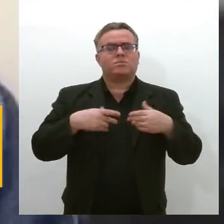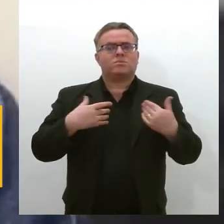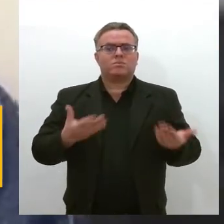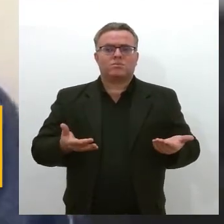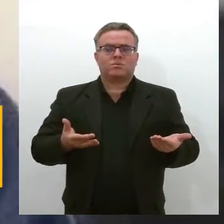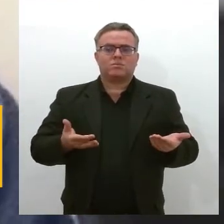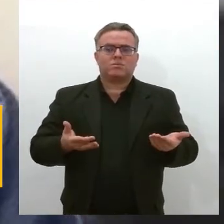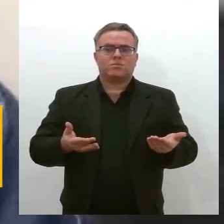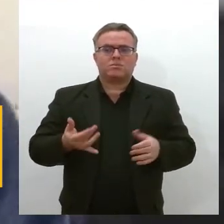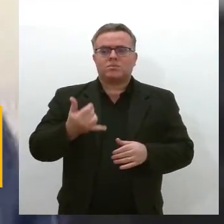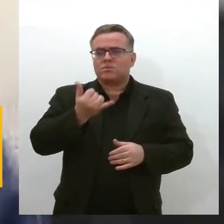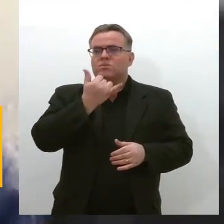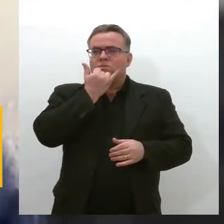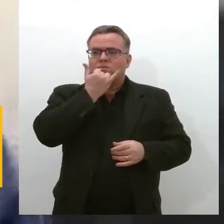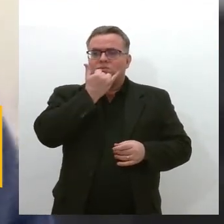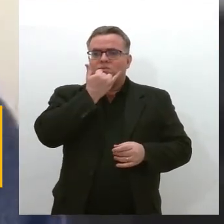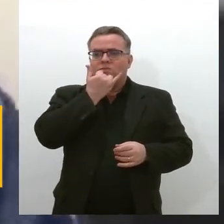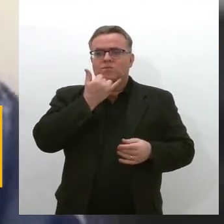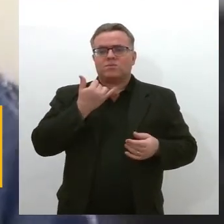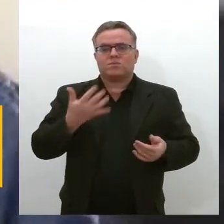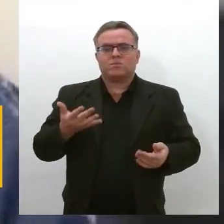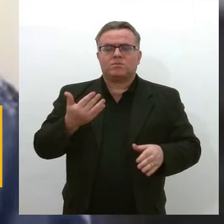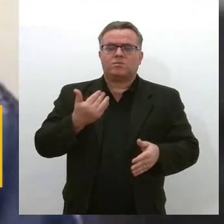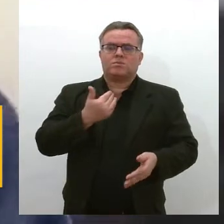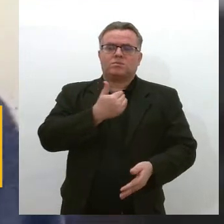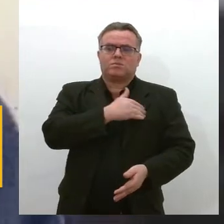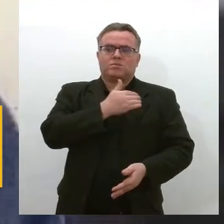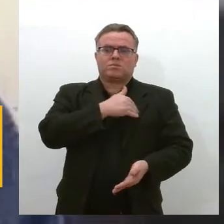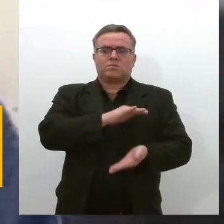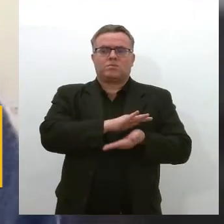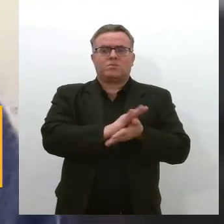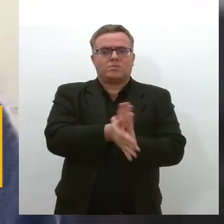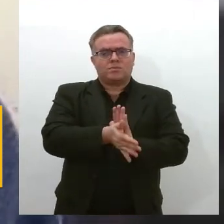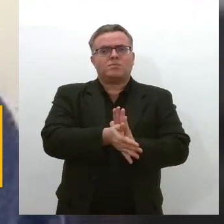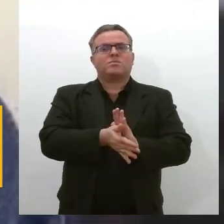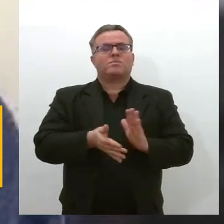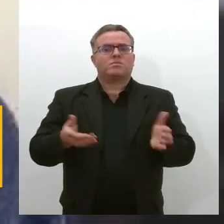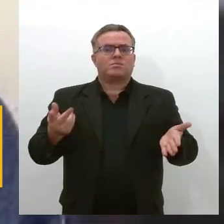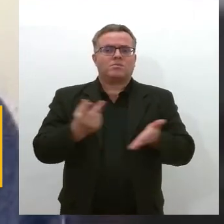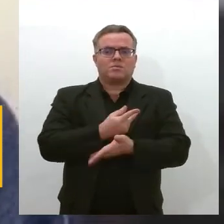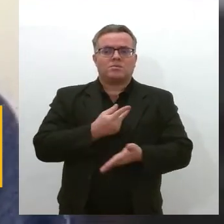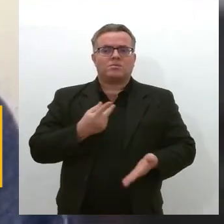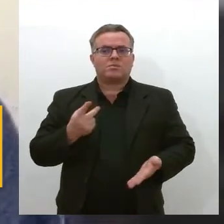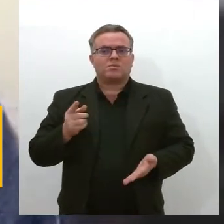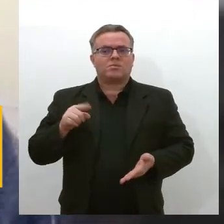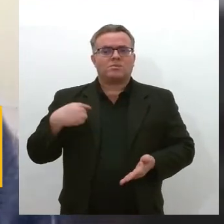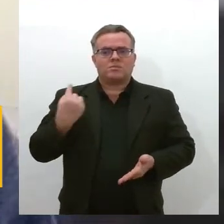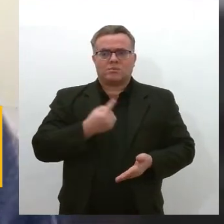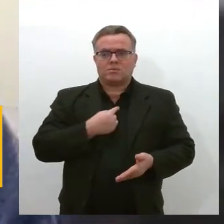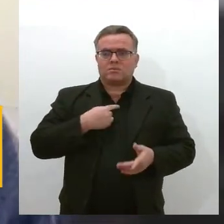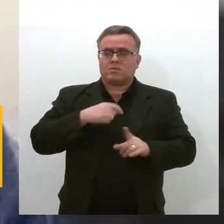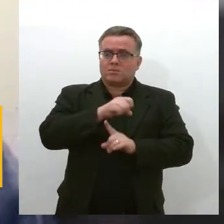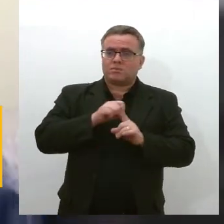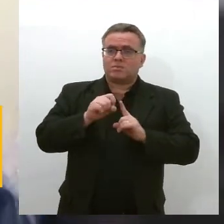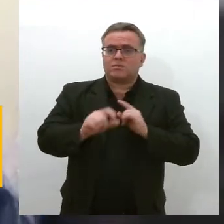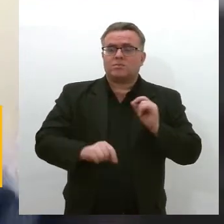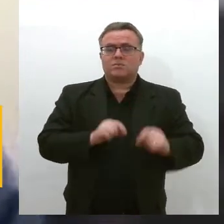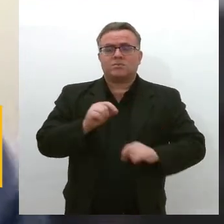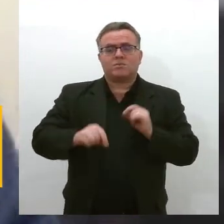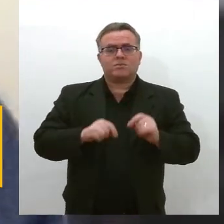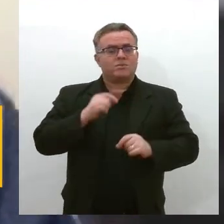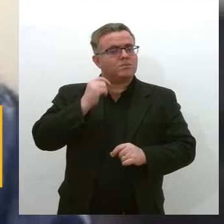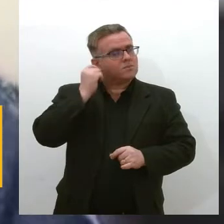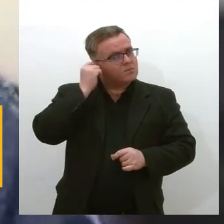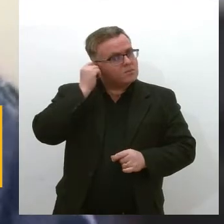do preconceito que um transtorno mental ocasiona na nossa sociedade, muitas vezes ela foi menosprezada e acha que